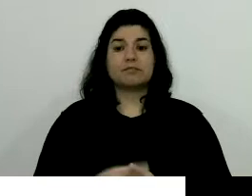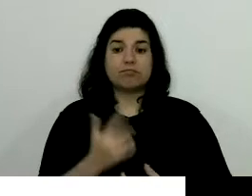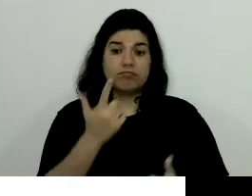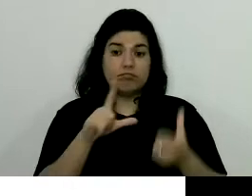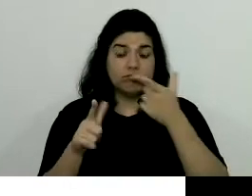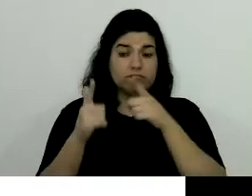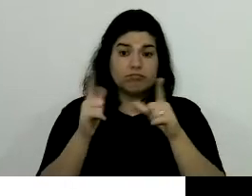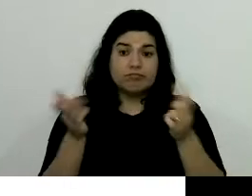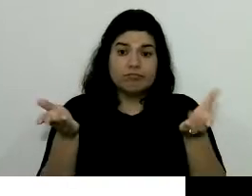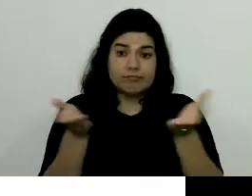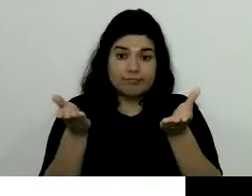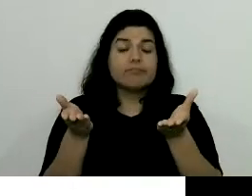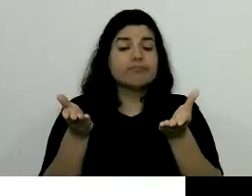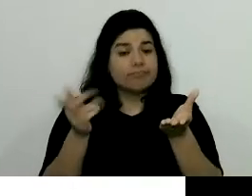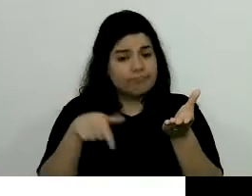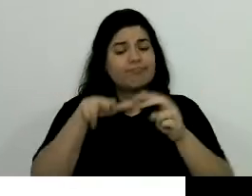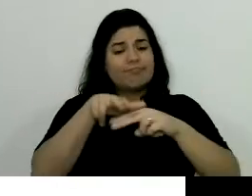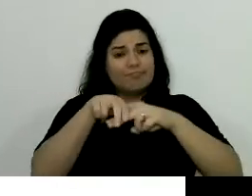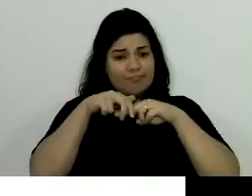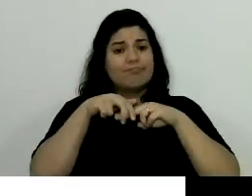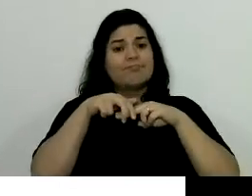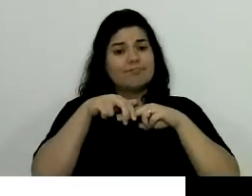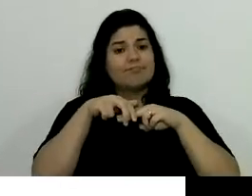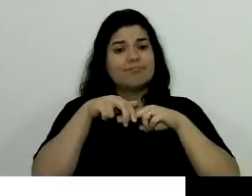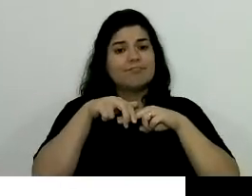alcançamos, né, se deve à existência